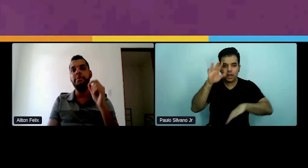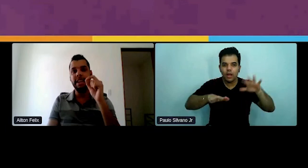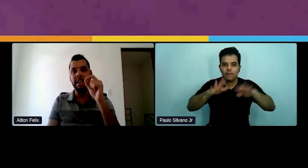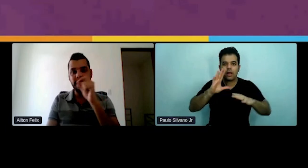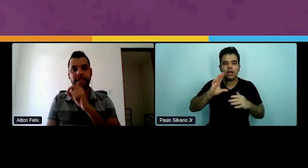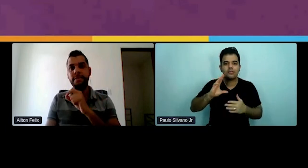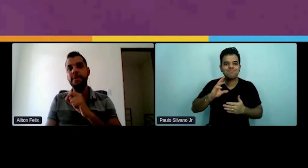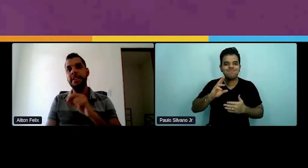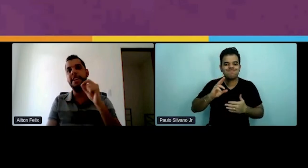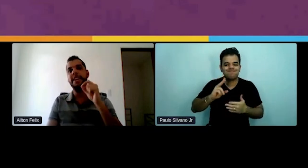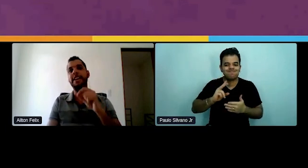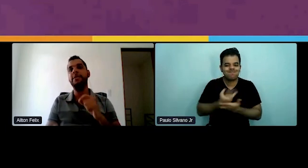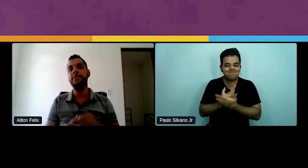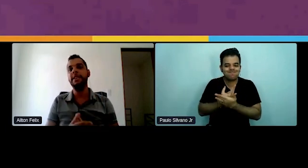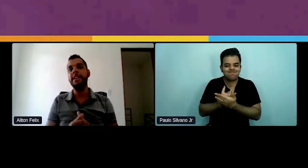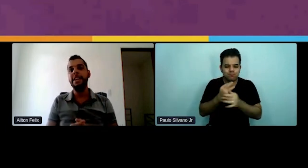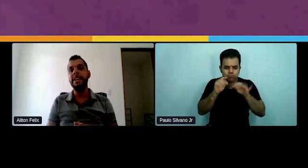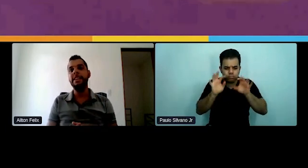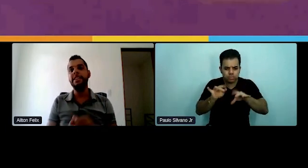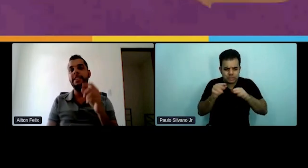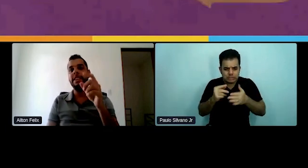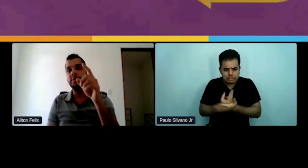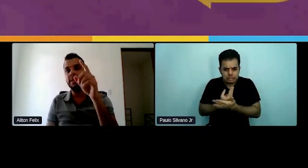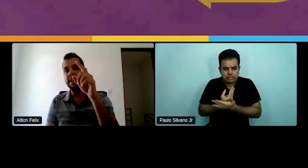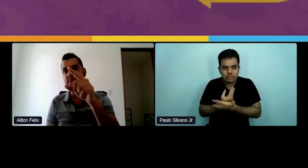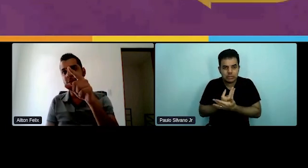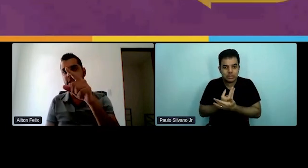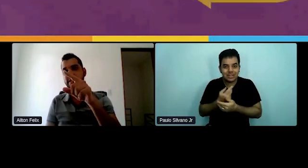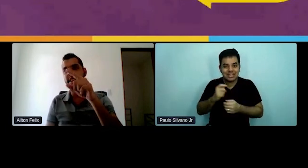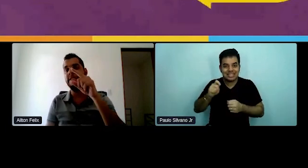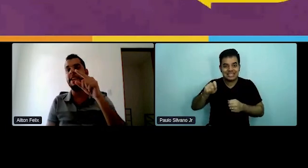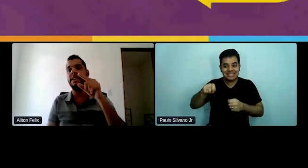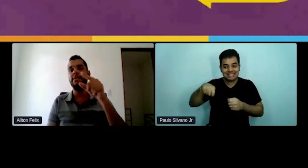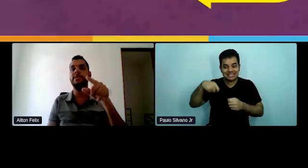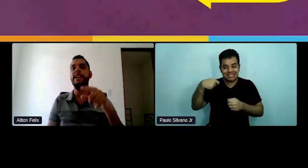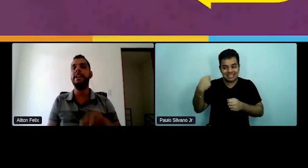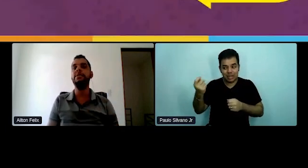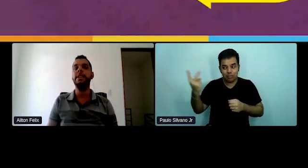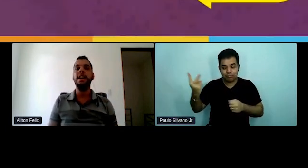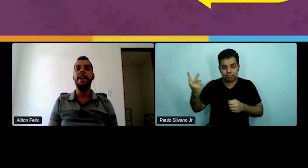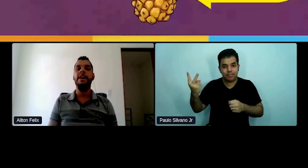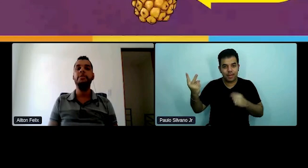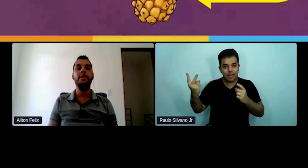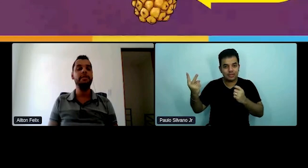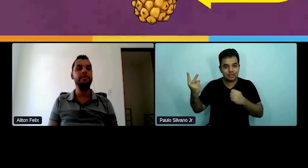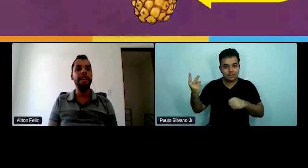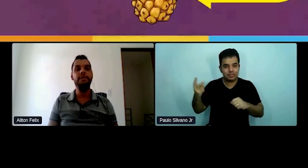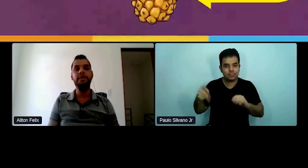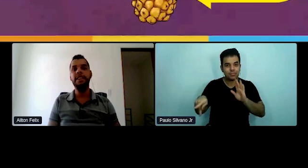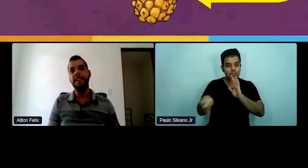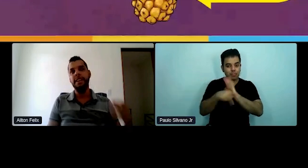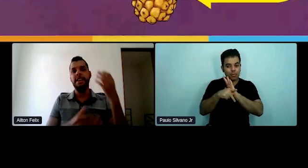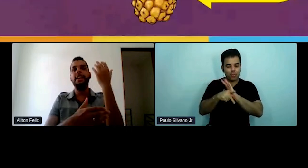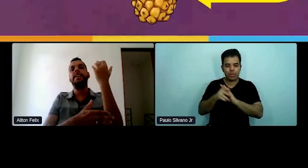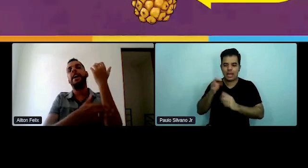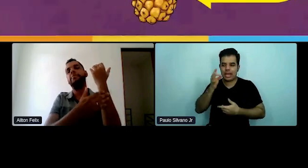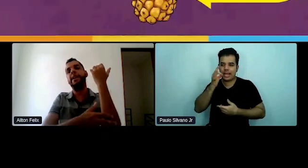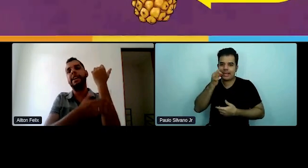um pequeníssimo erro e disse que o sinal 2 ele estaria associado ao movimento